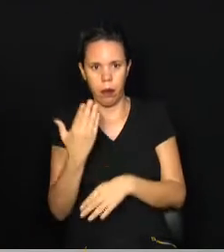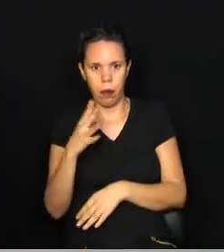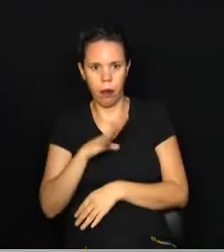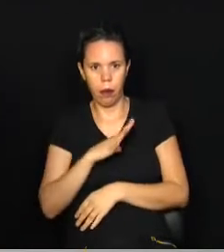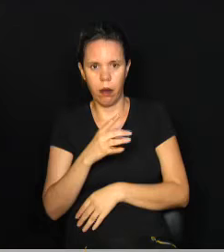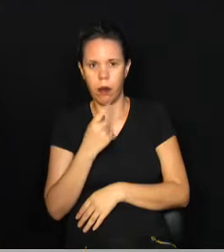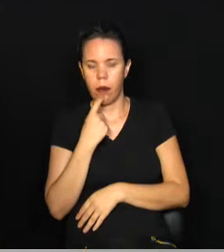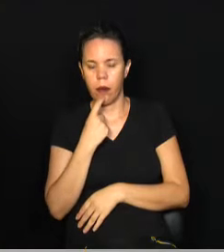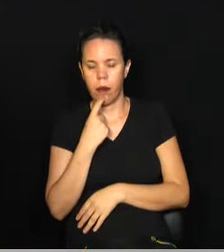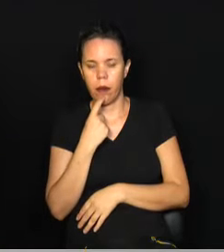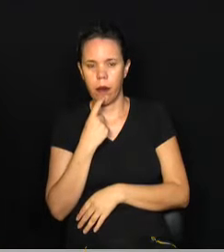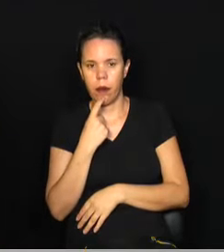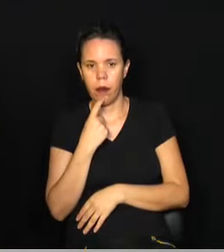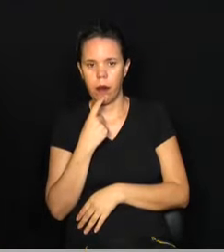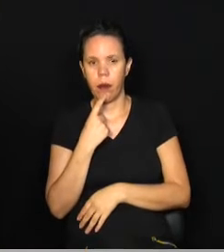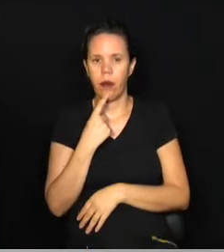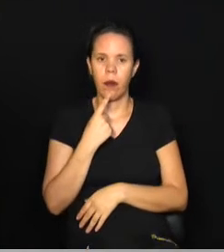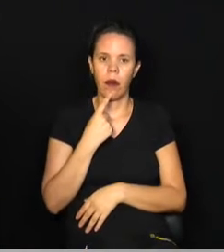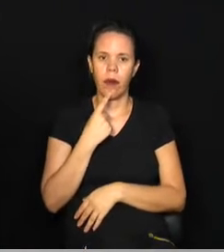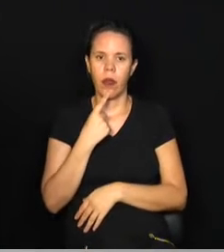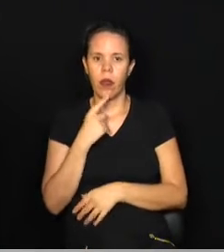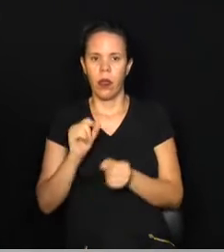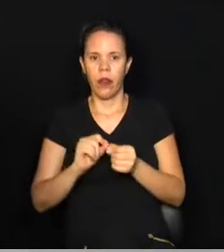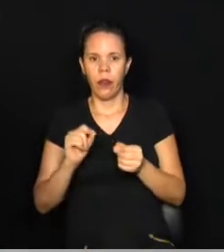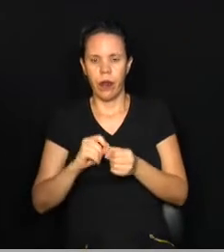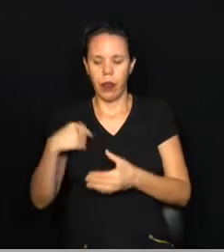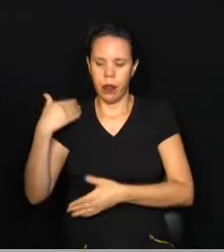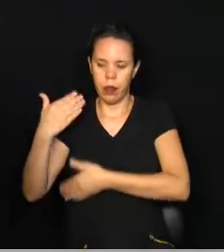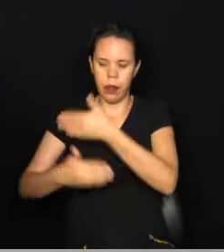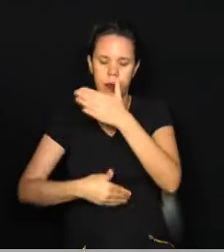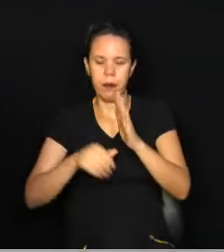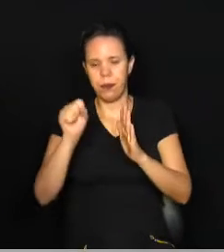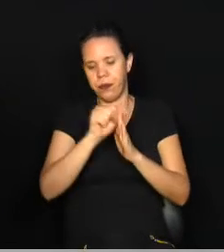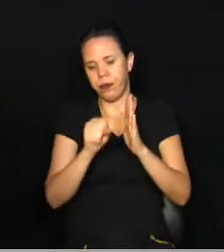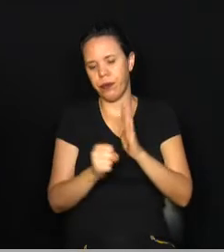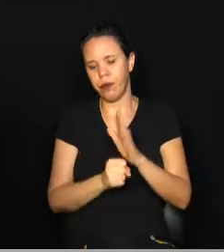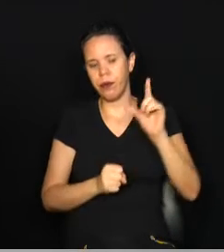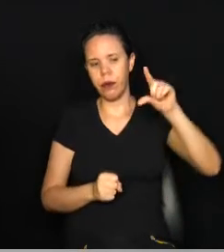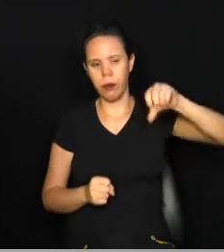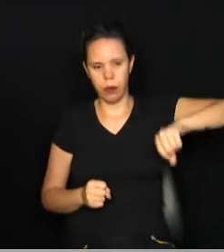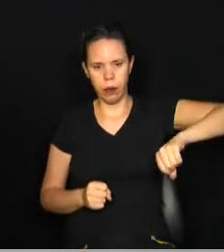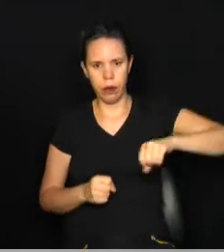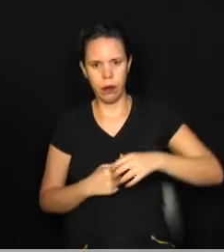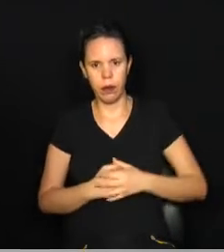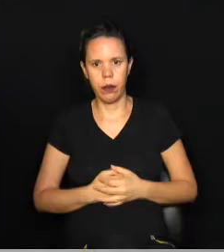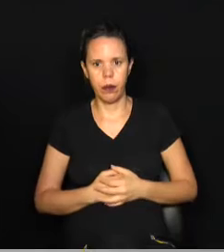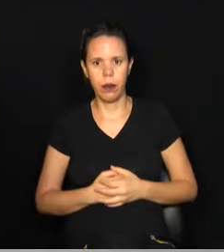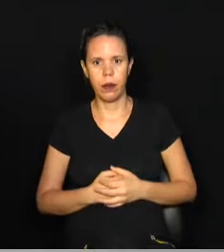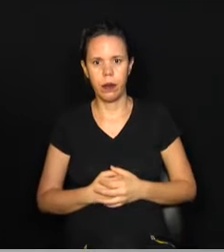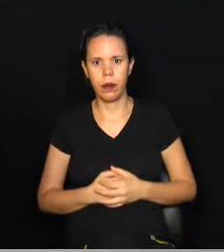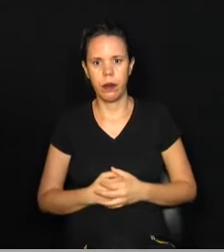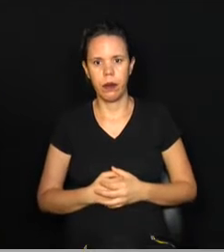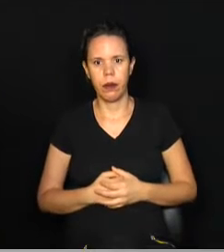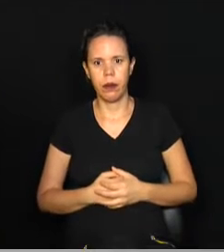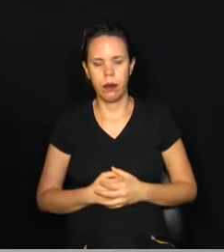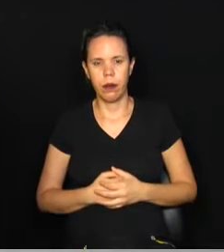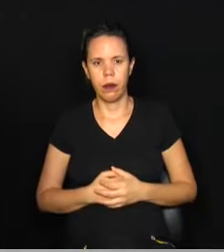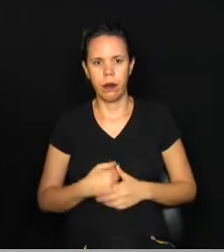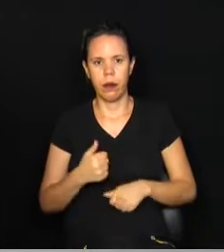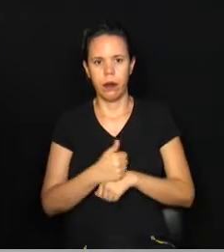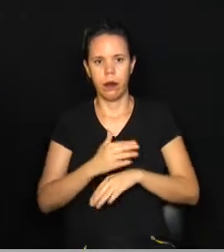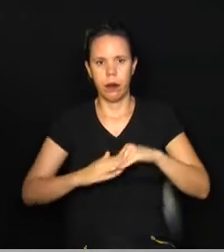de Campinas, que foi exatamente no decorrer do século XIX que os profissionais